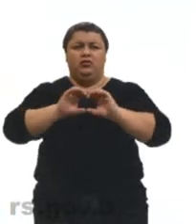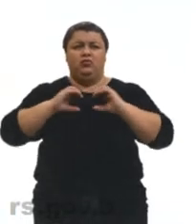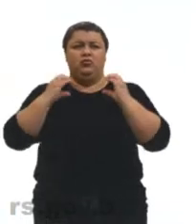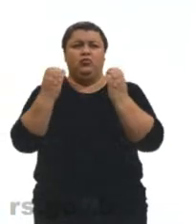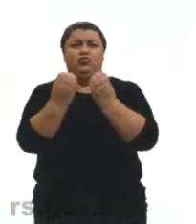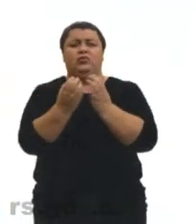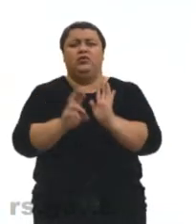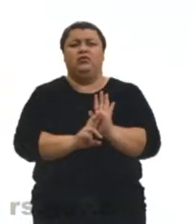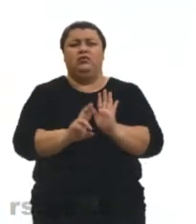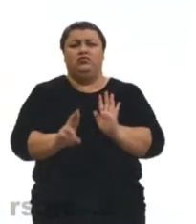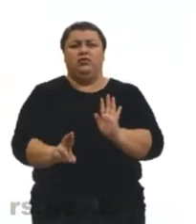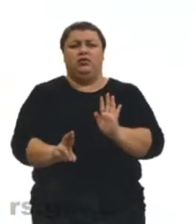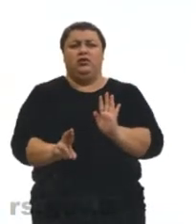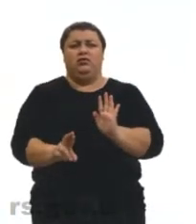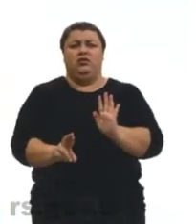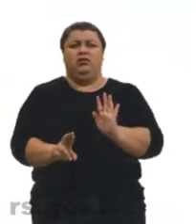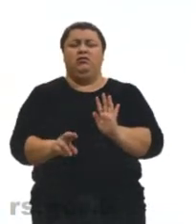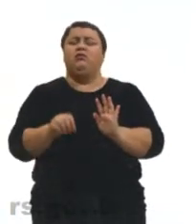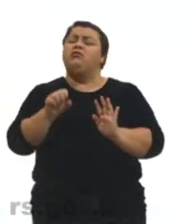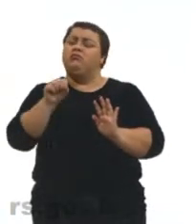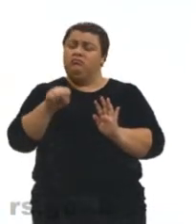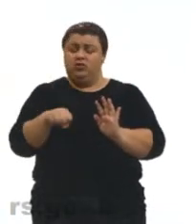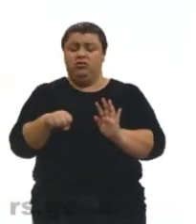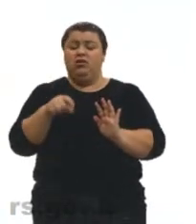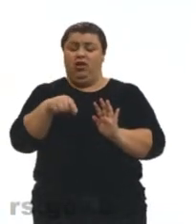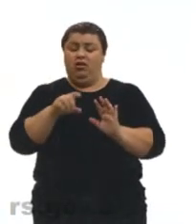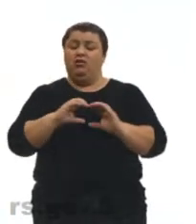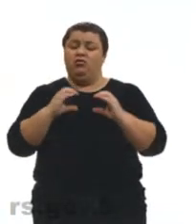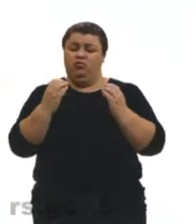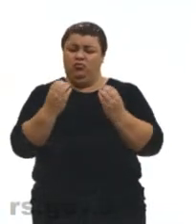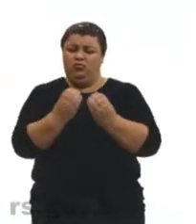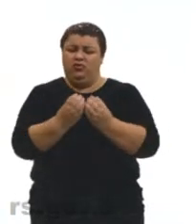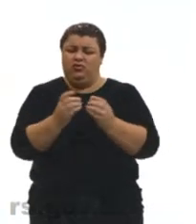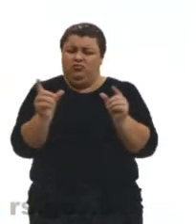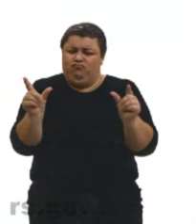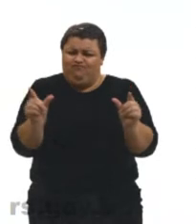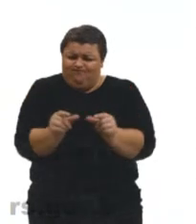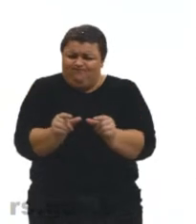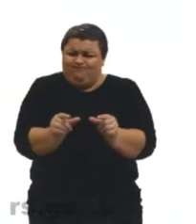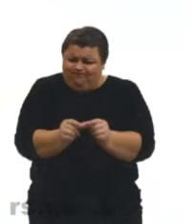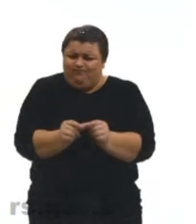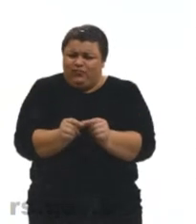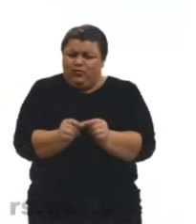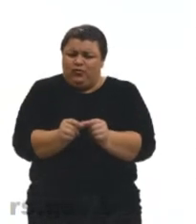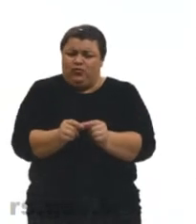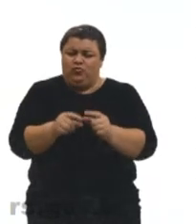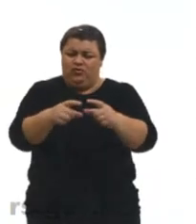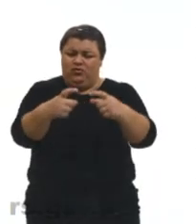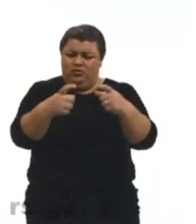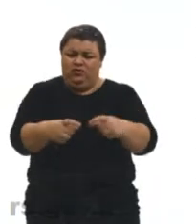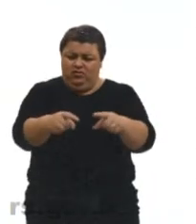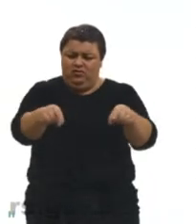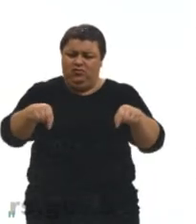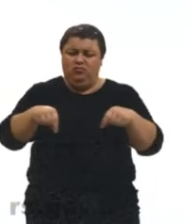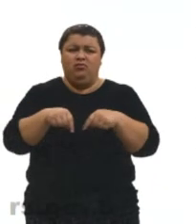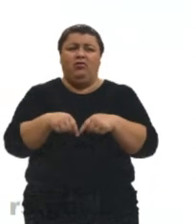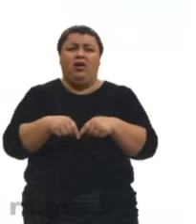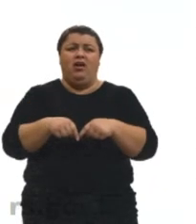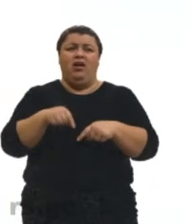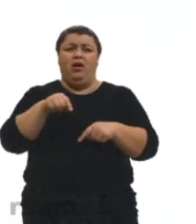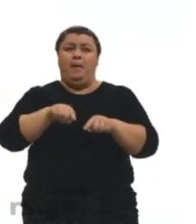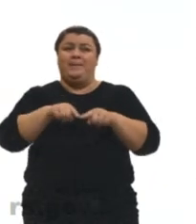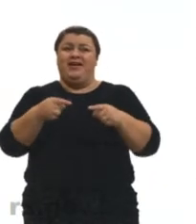representadas tão realmente essas comunidades elas passaram por uma fragmentação dos seus territórios Mas é isso